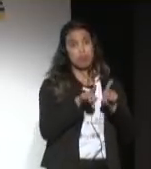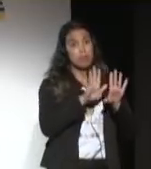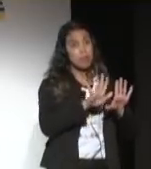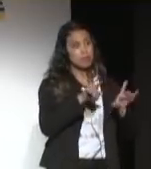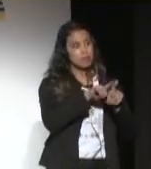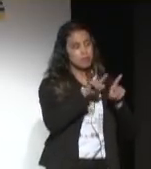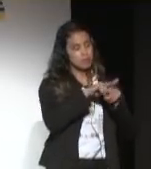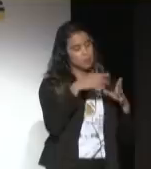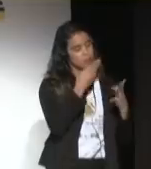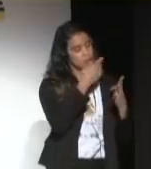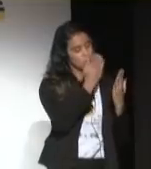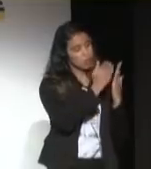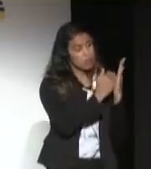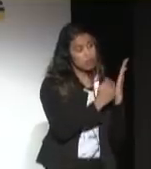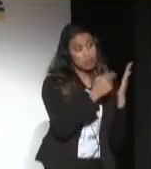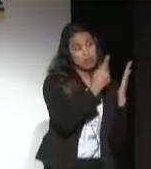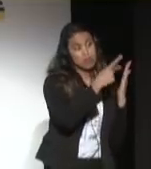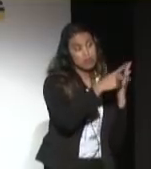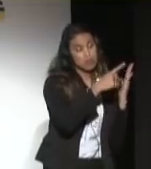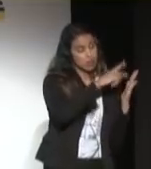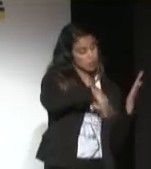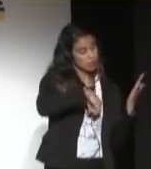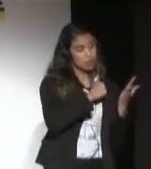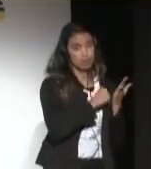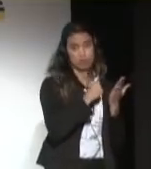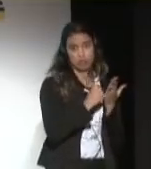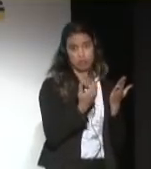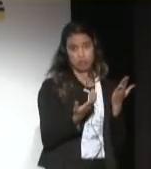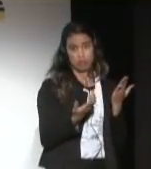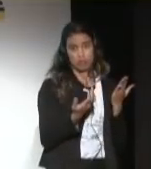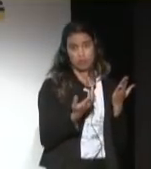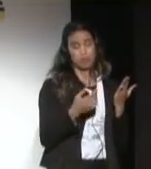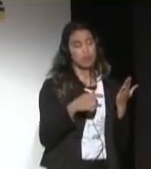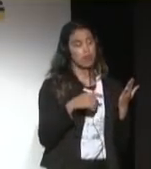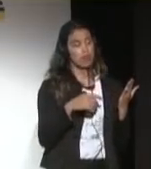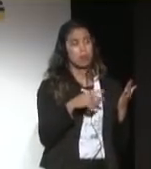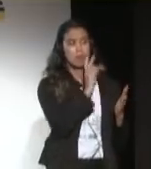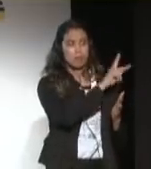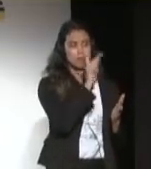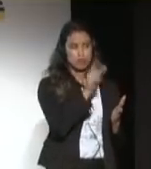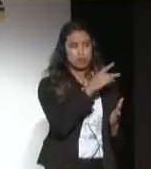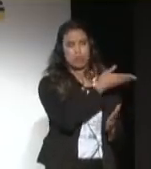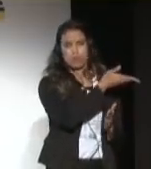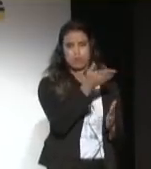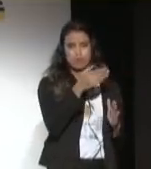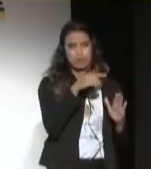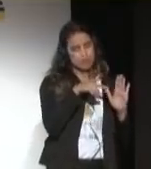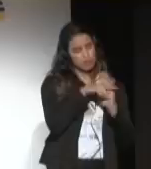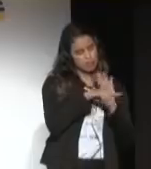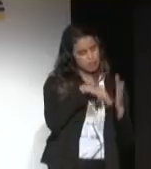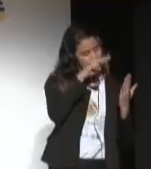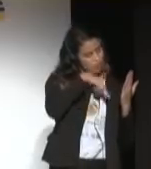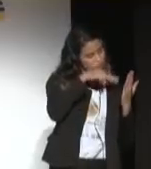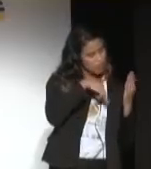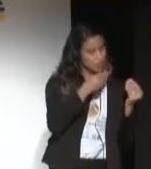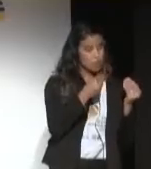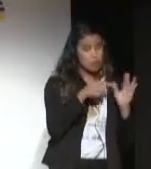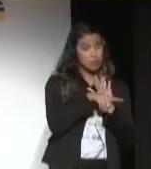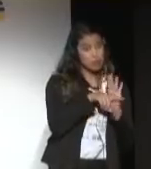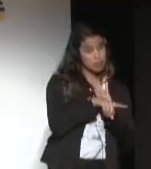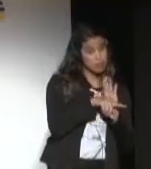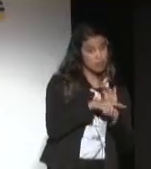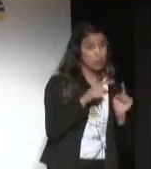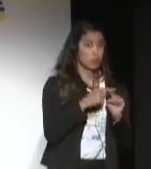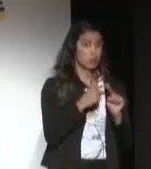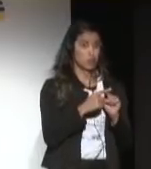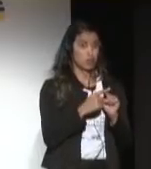Isso inclui a pesquisa. Os professores leem muita pesquisa educacional. Isso faz parte do exame que eles têm que